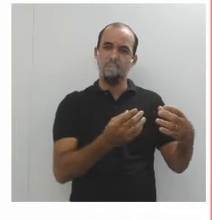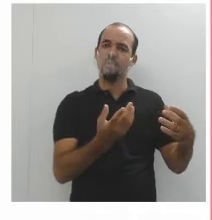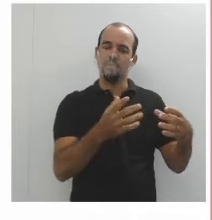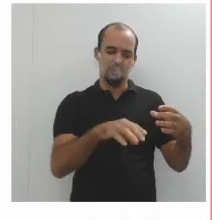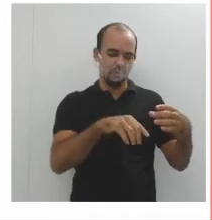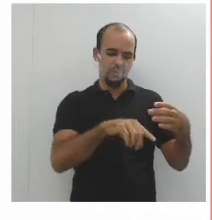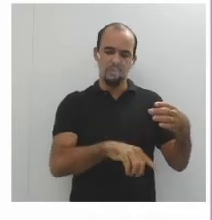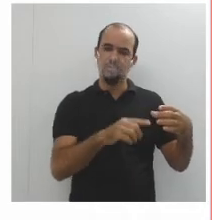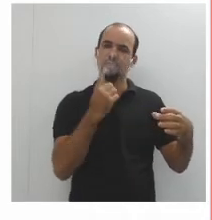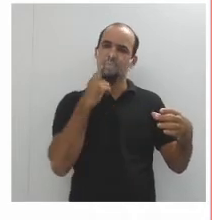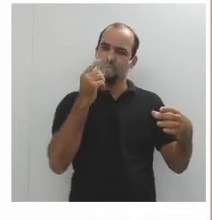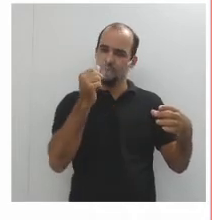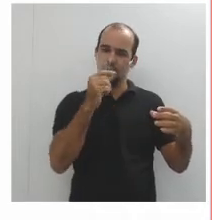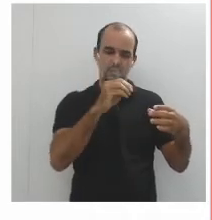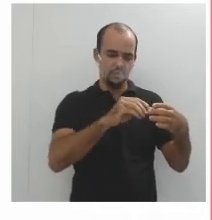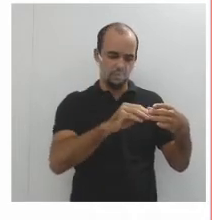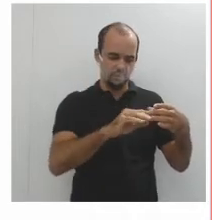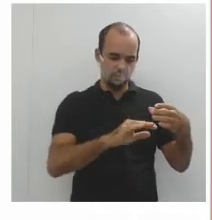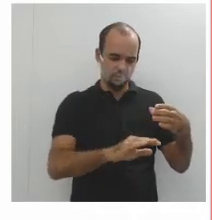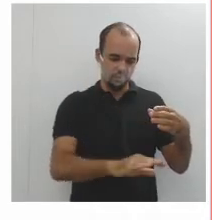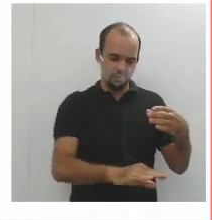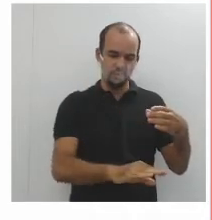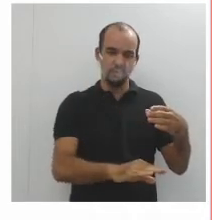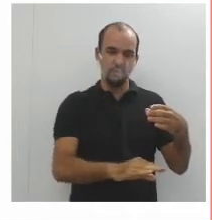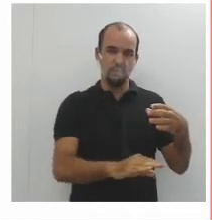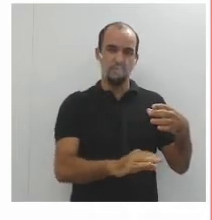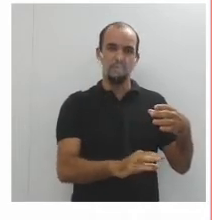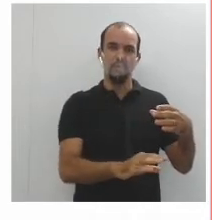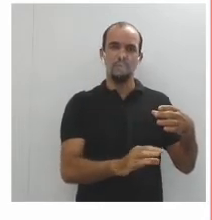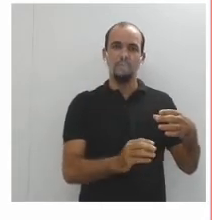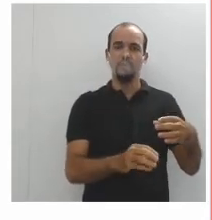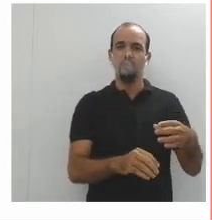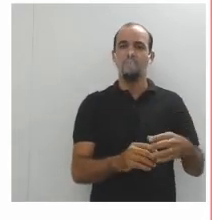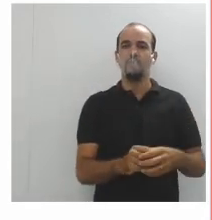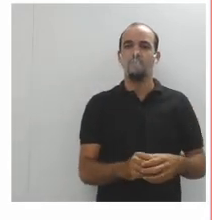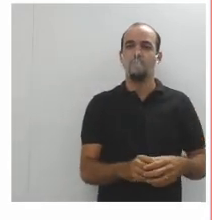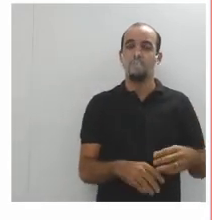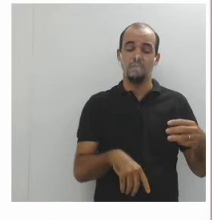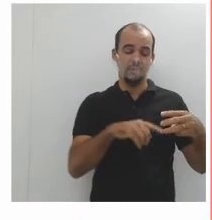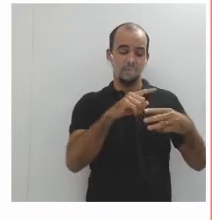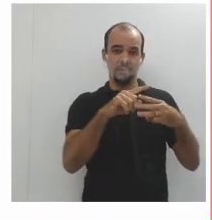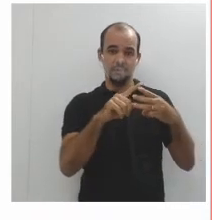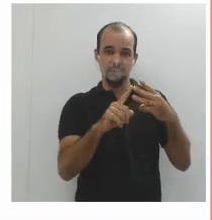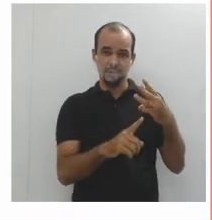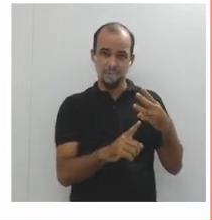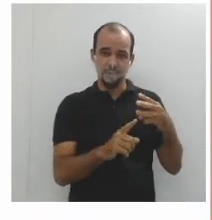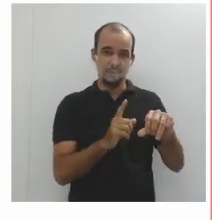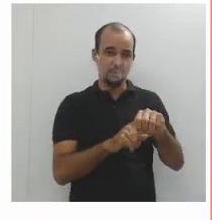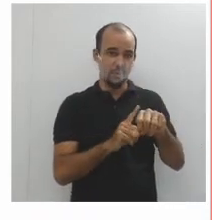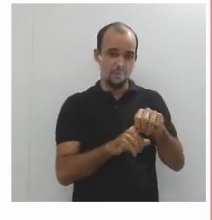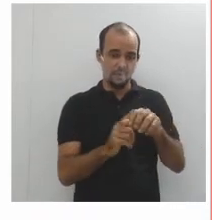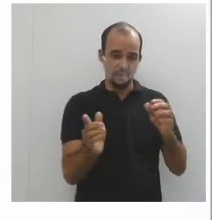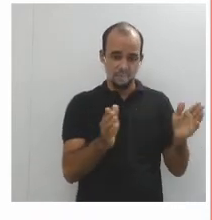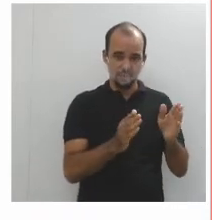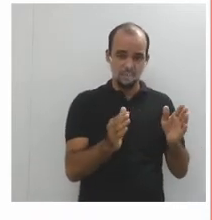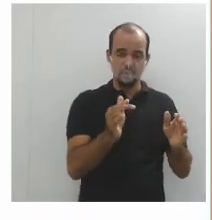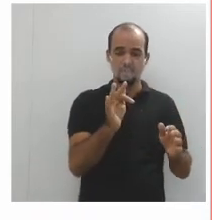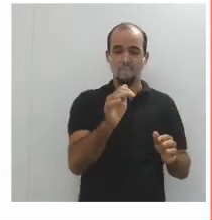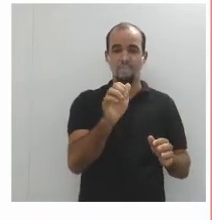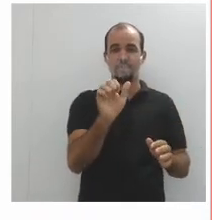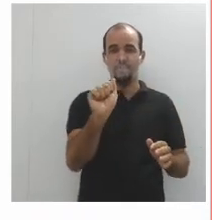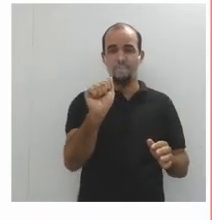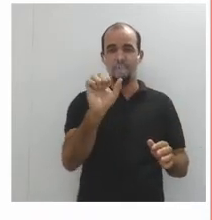no fundo do nosso recipiente, ok? Eu tenho 3 fases, entretanto, eu só tenho